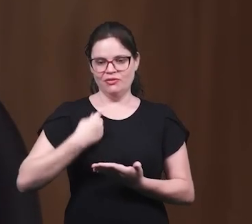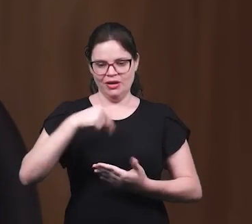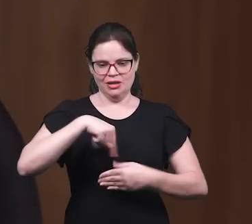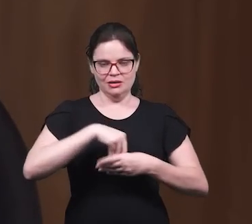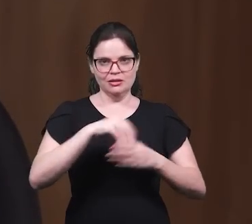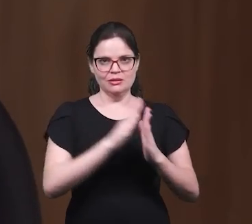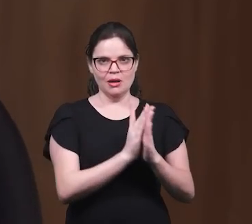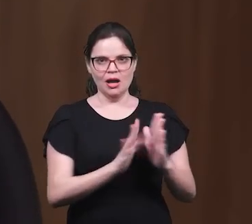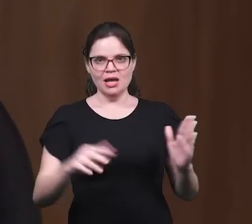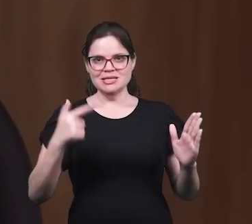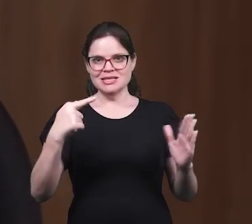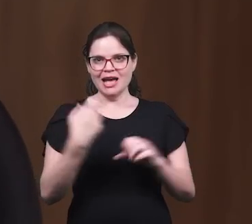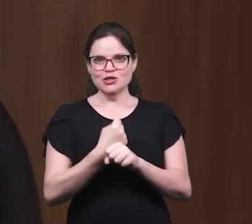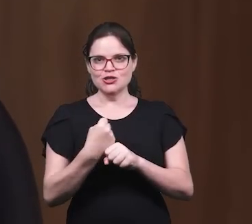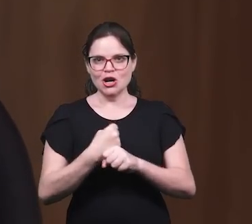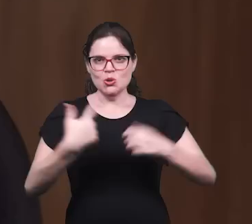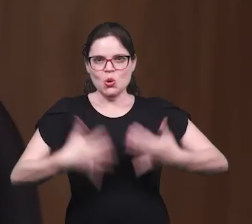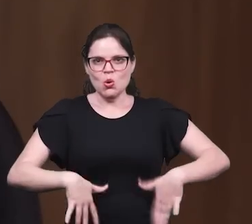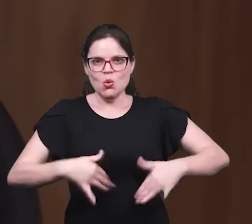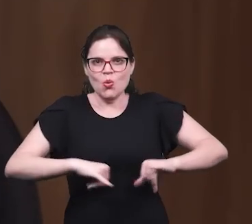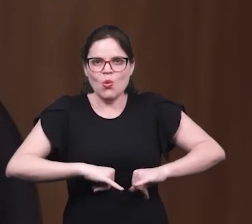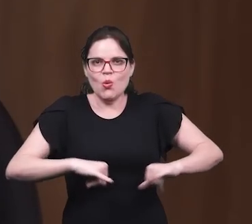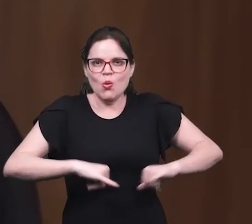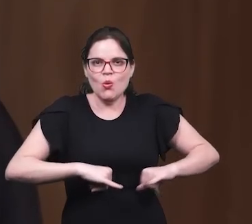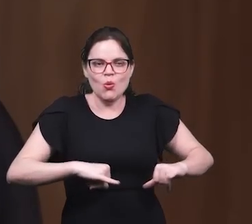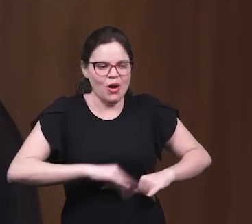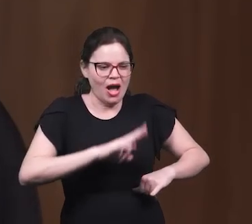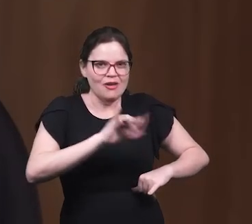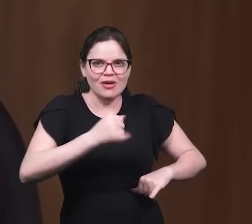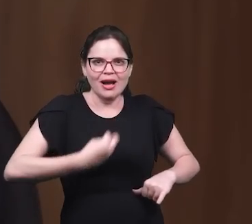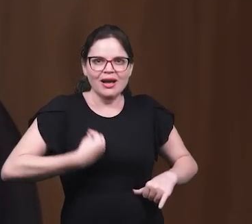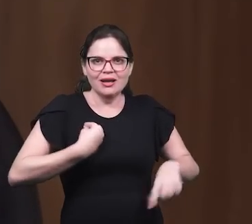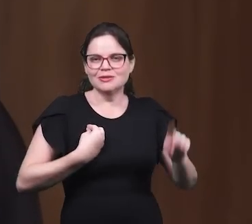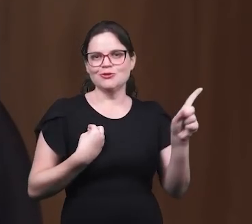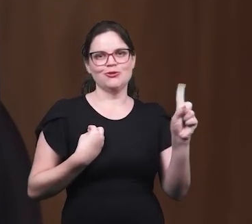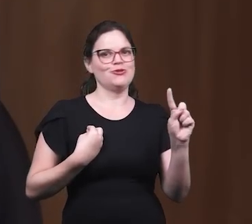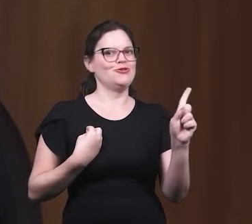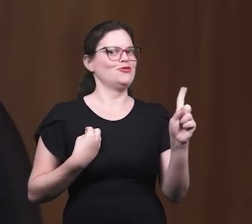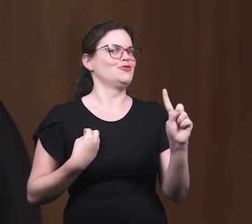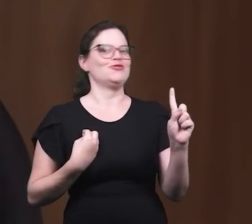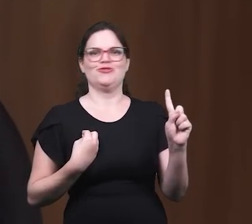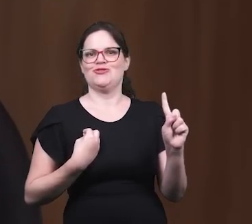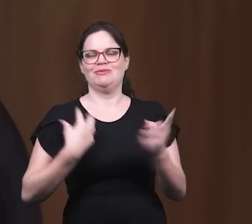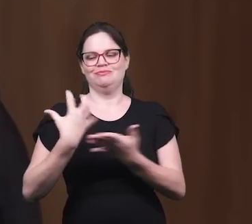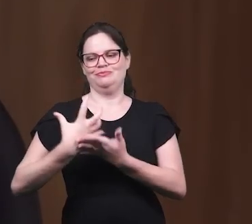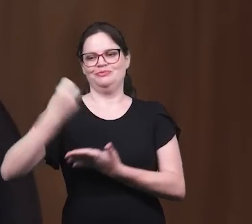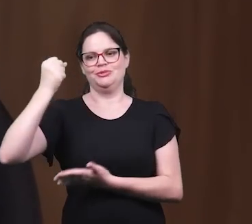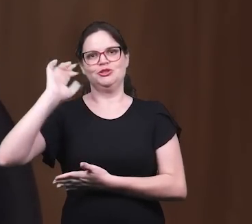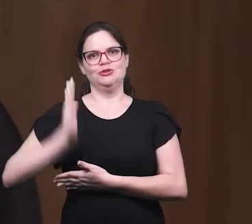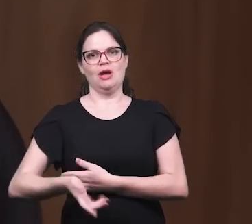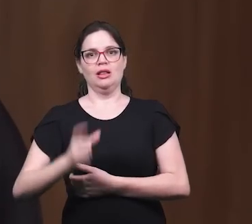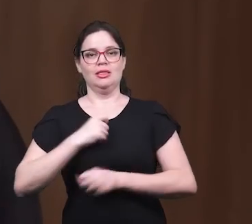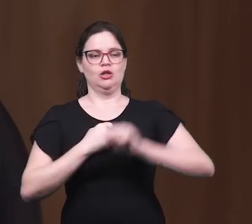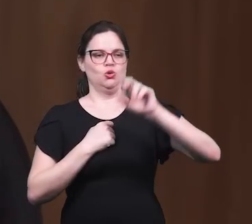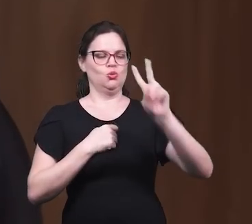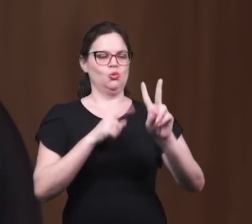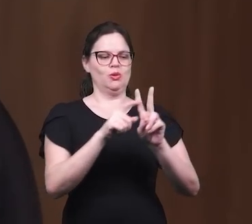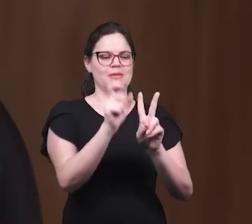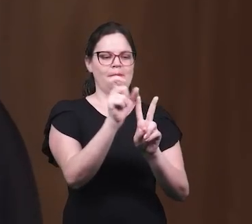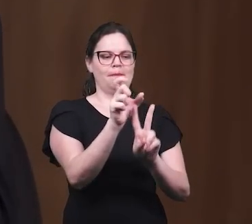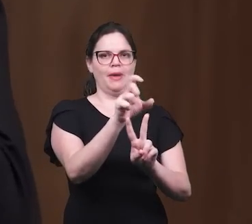tribulação. Até quando a Bíblia fala sobre essas etapas, existem duas palavras